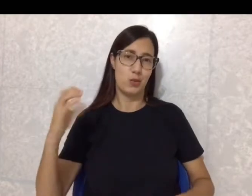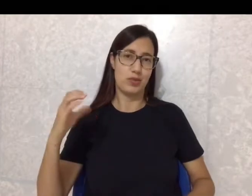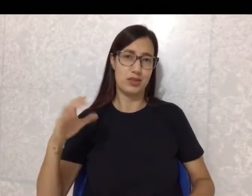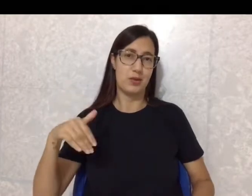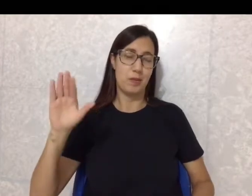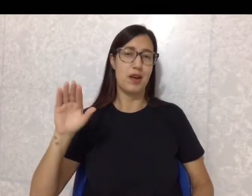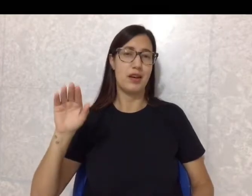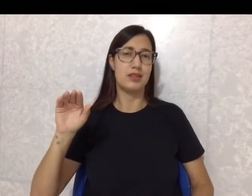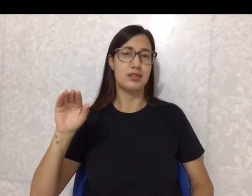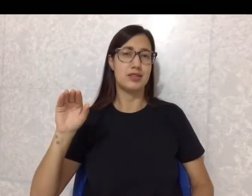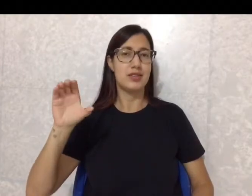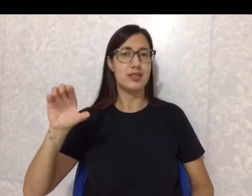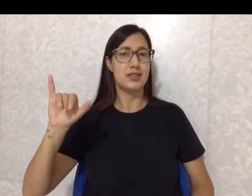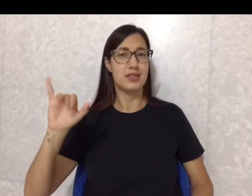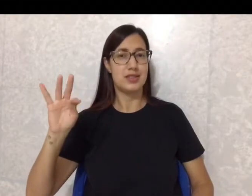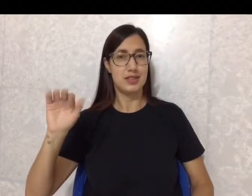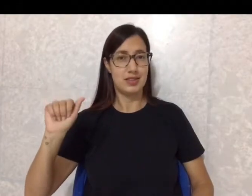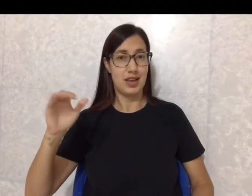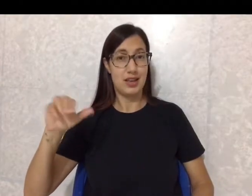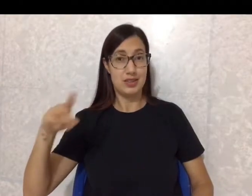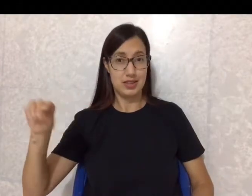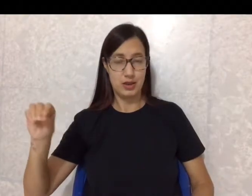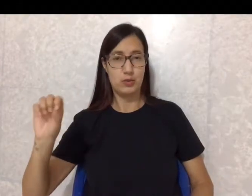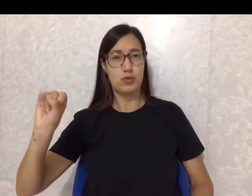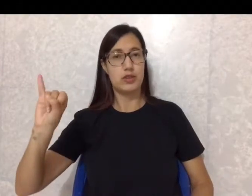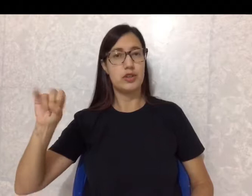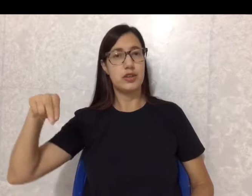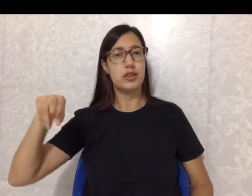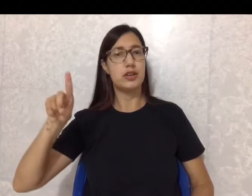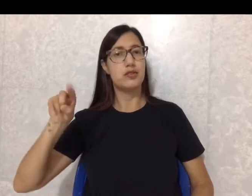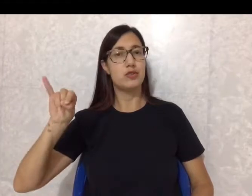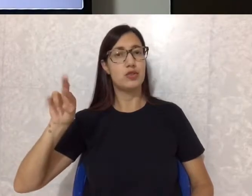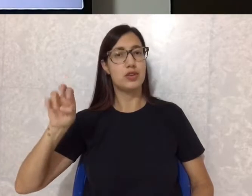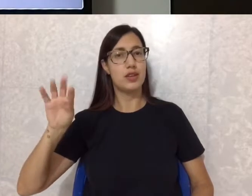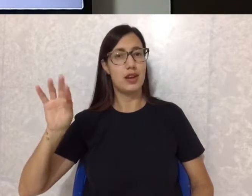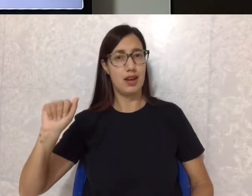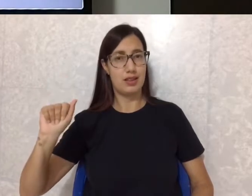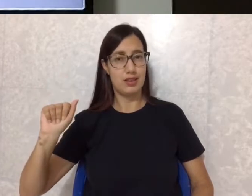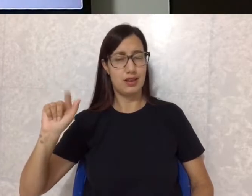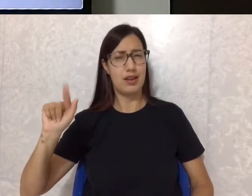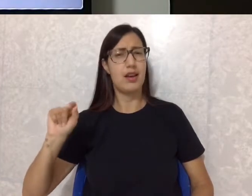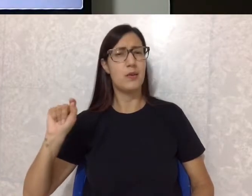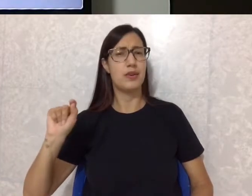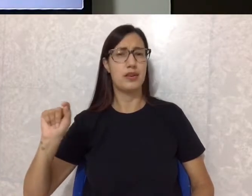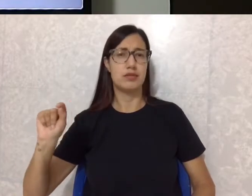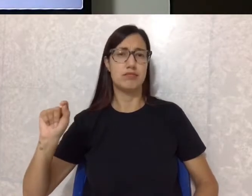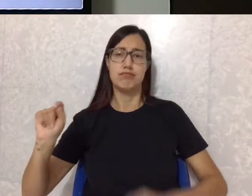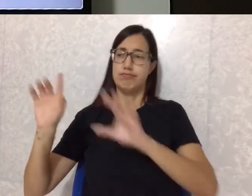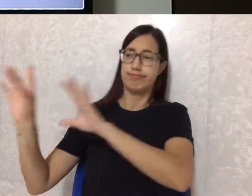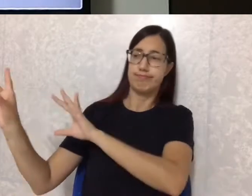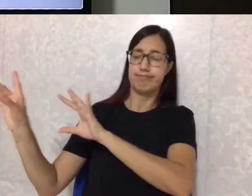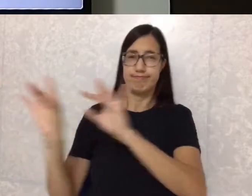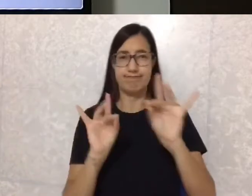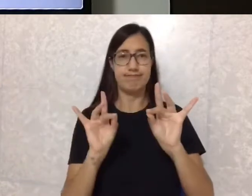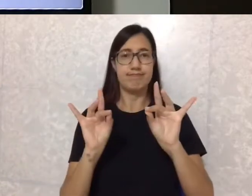indireta? Seria o texto baseado na obra de um autor consultado. Então, assim, você lê um texto, mas criou o seu próprio raciocínio,